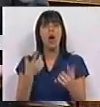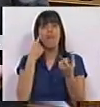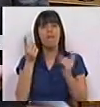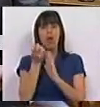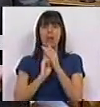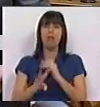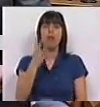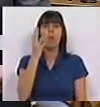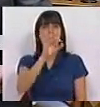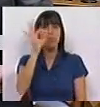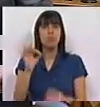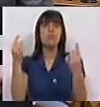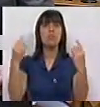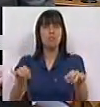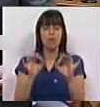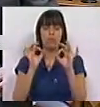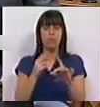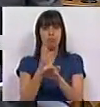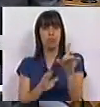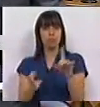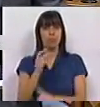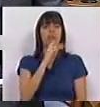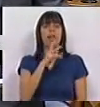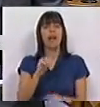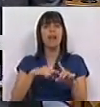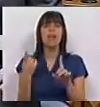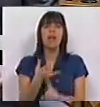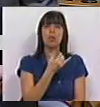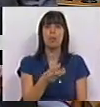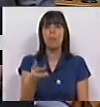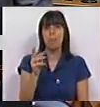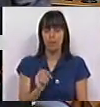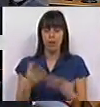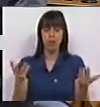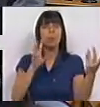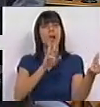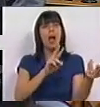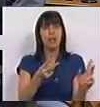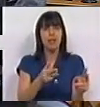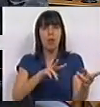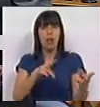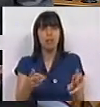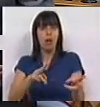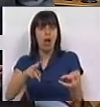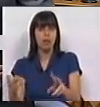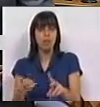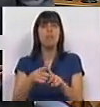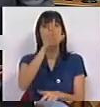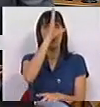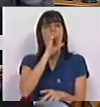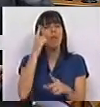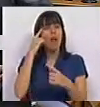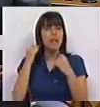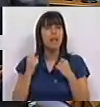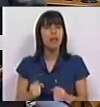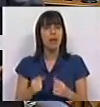devolver apenas 4% do brutal aumento do IRS em 2013. De alteração em alteração, o Governo teima